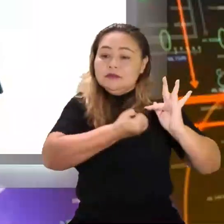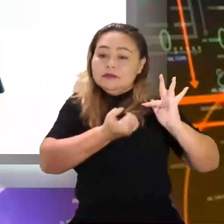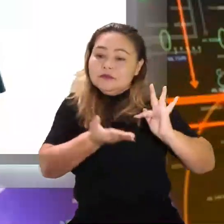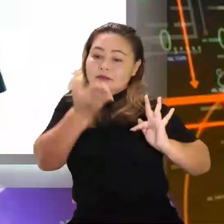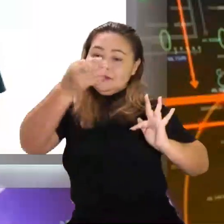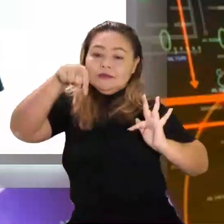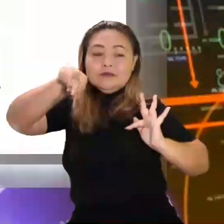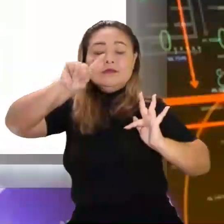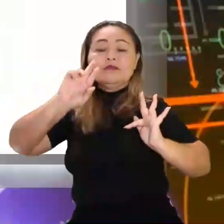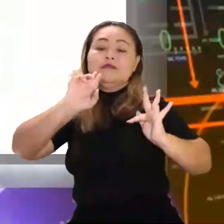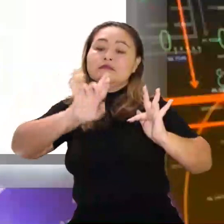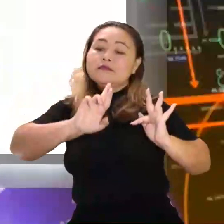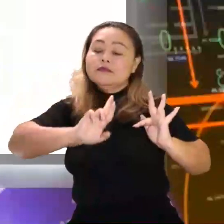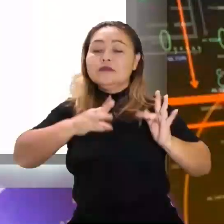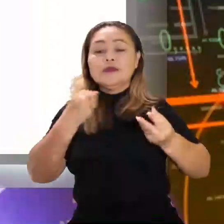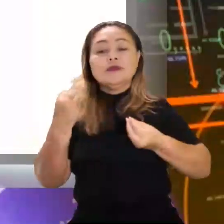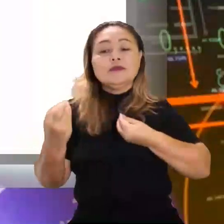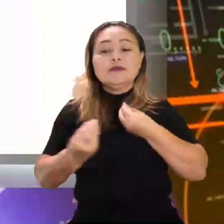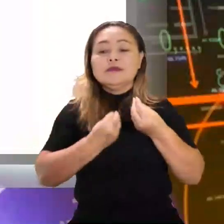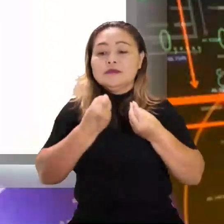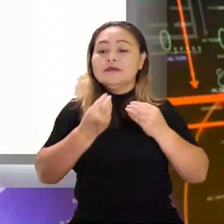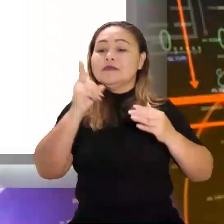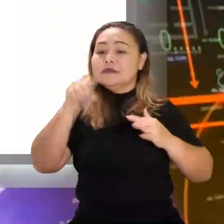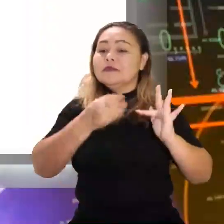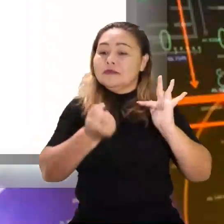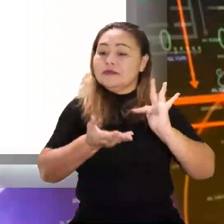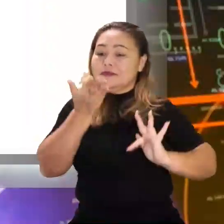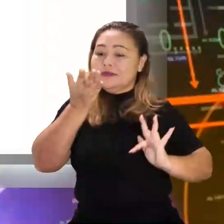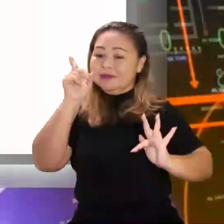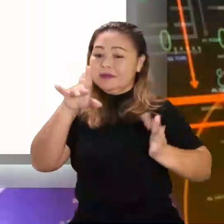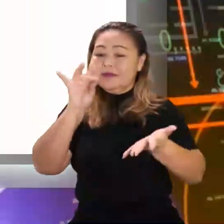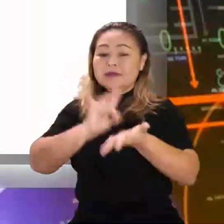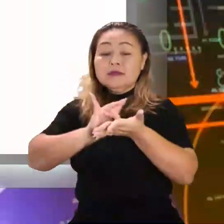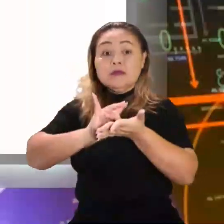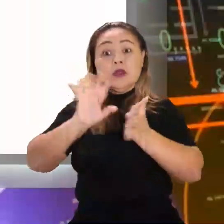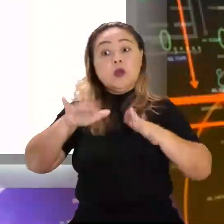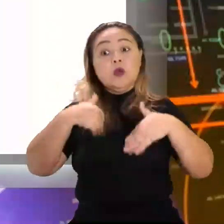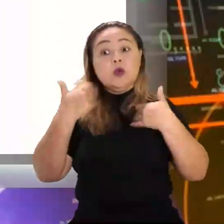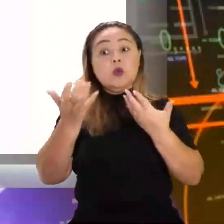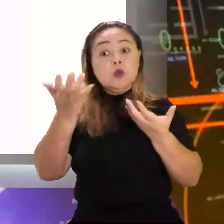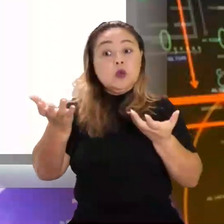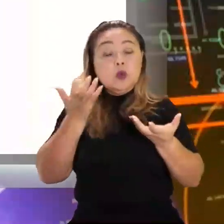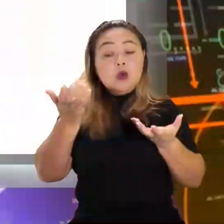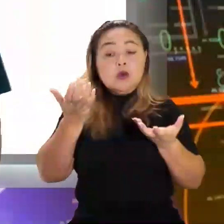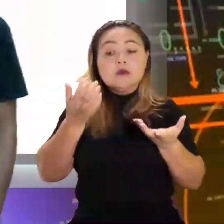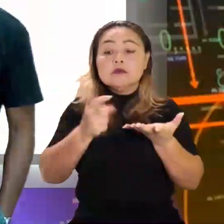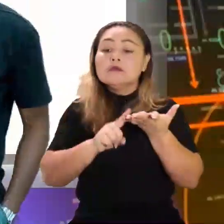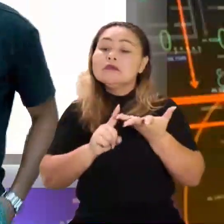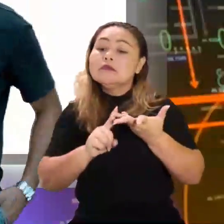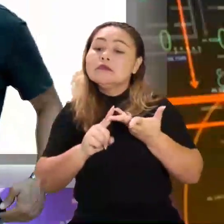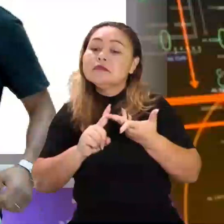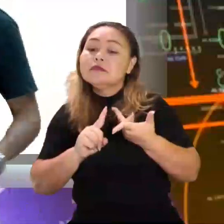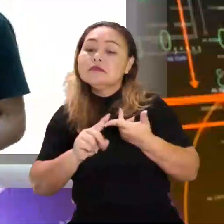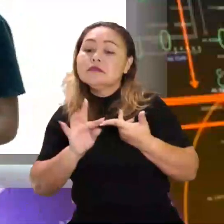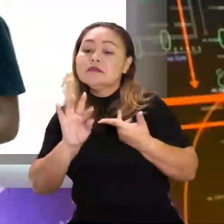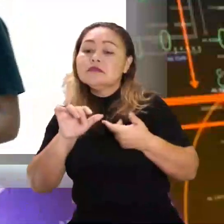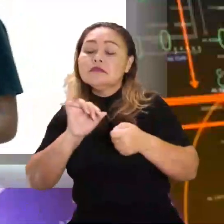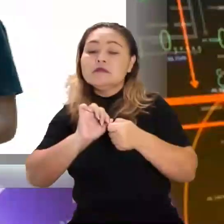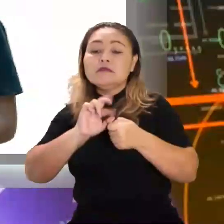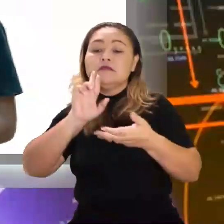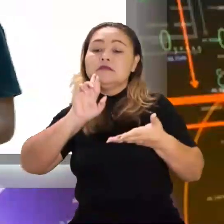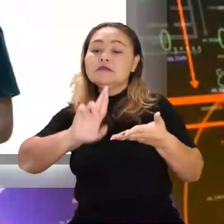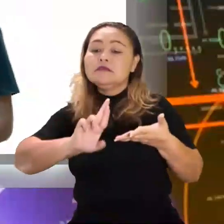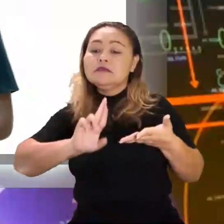gente resolve ela como se fosse uma exponencial. Verdade. Né? Então, quando eu quero saber a quantidade de termos, eu vou ter que